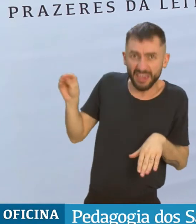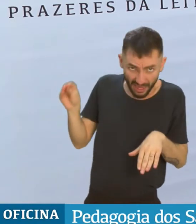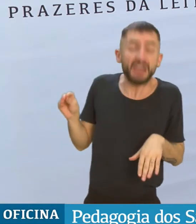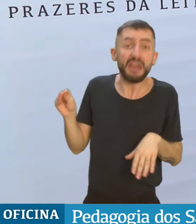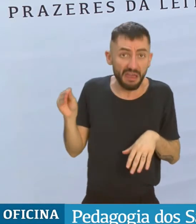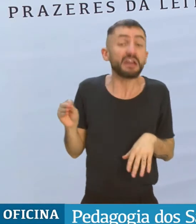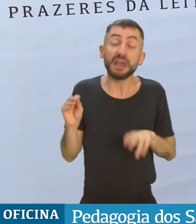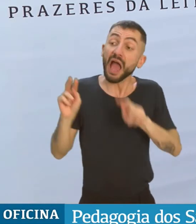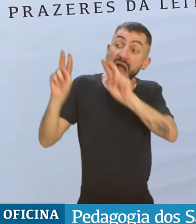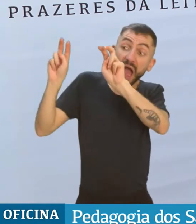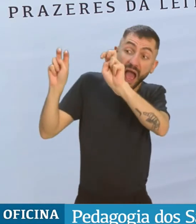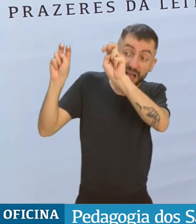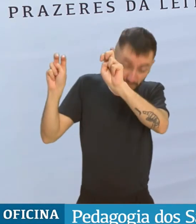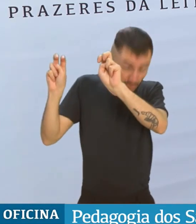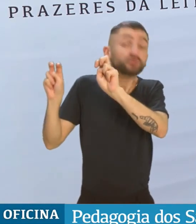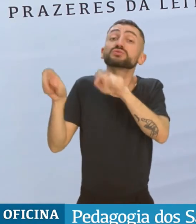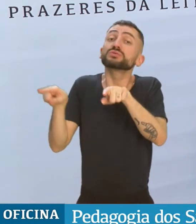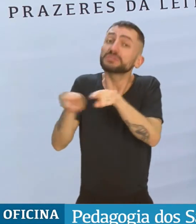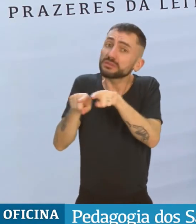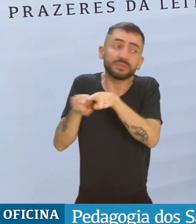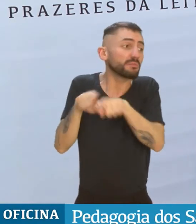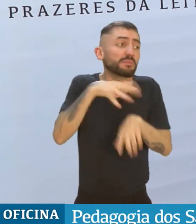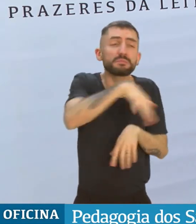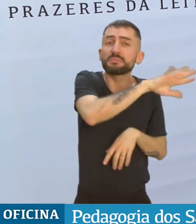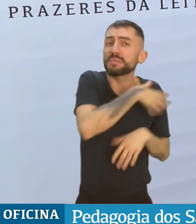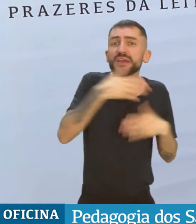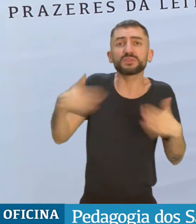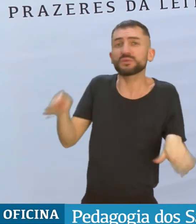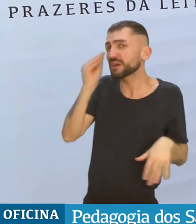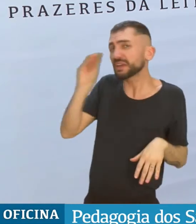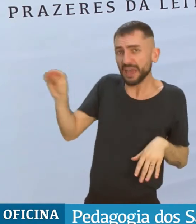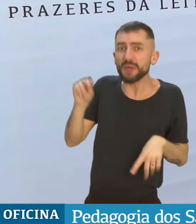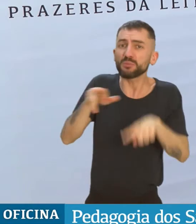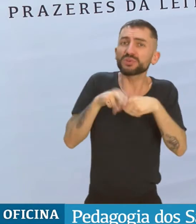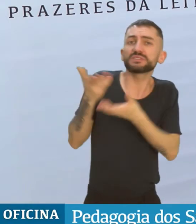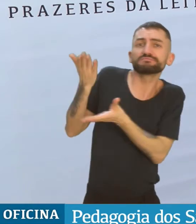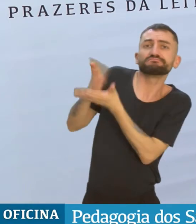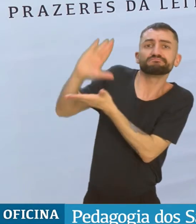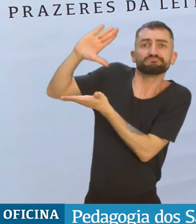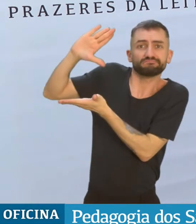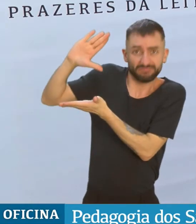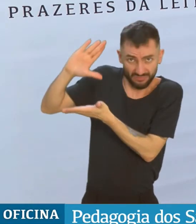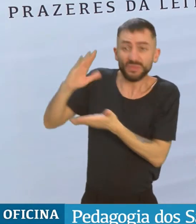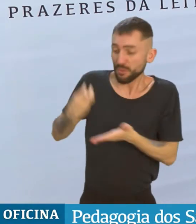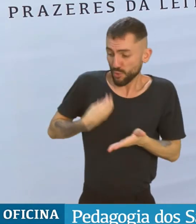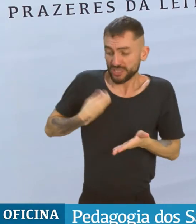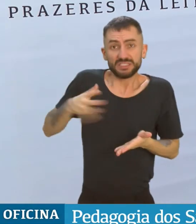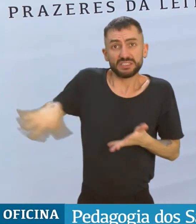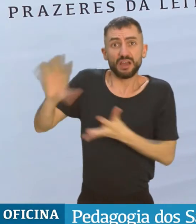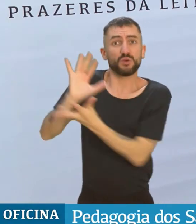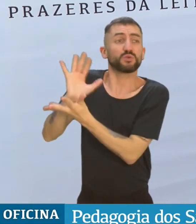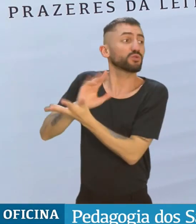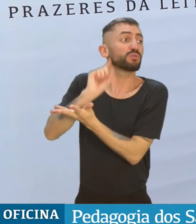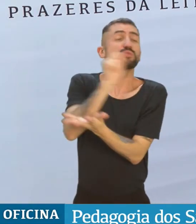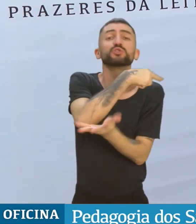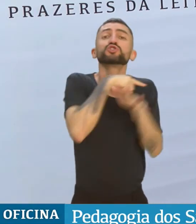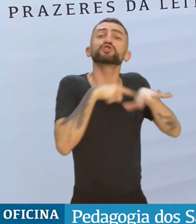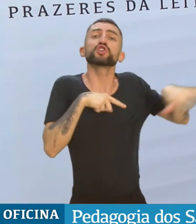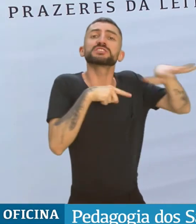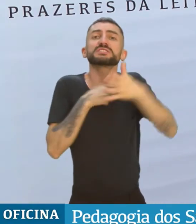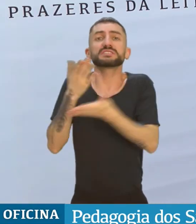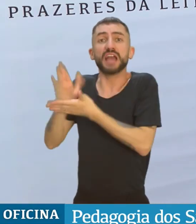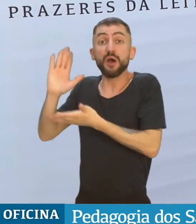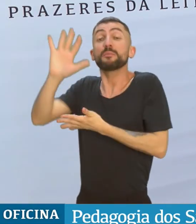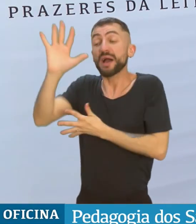alguns temas também aí que a gente pode ser considerados de marginais, mas tem uma relação. Eram pessoas de uma